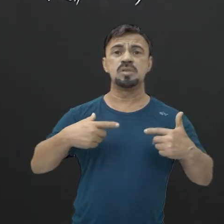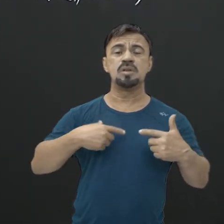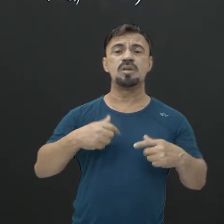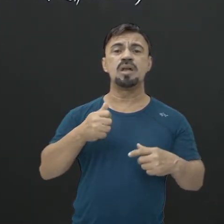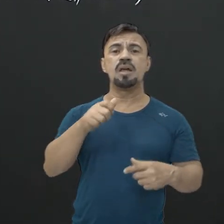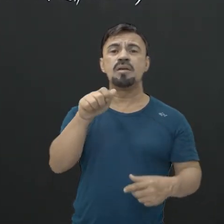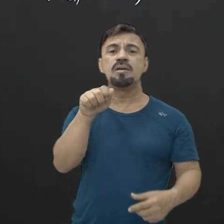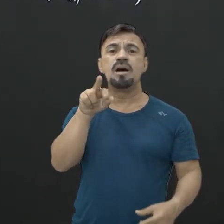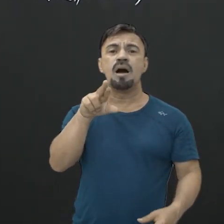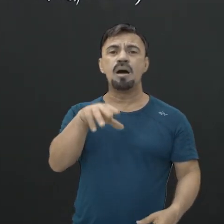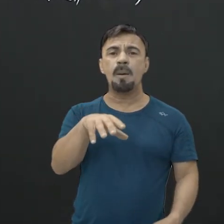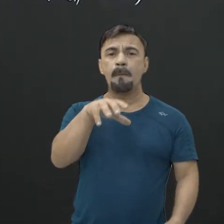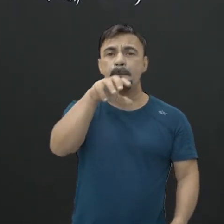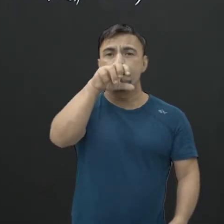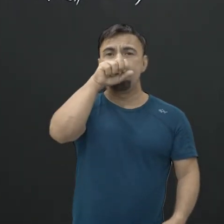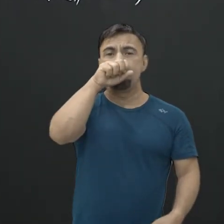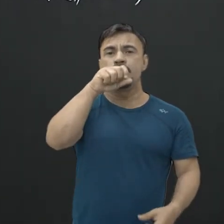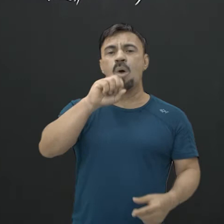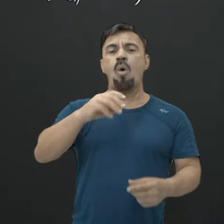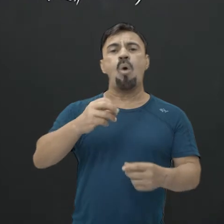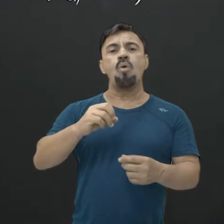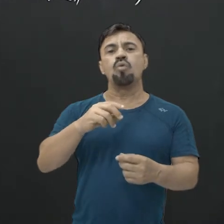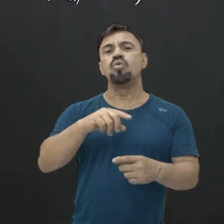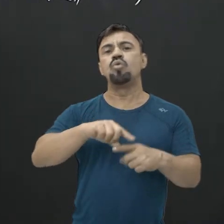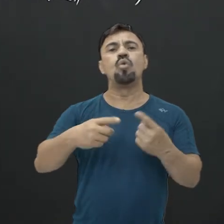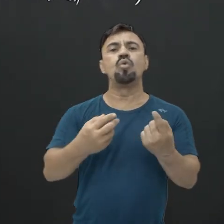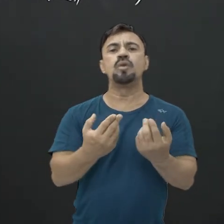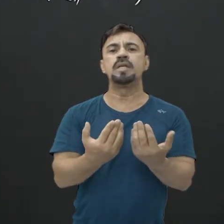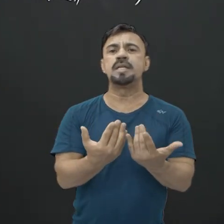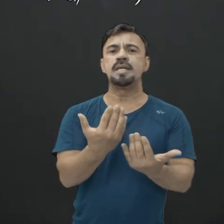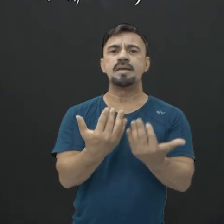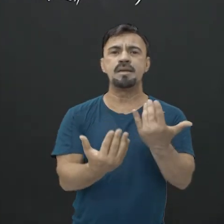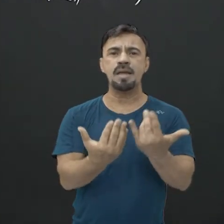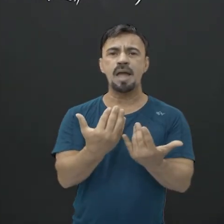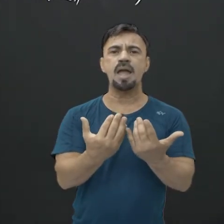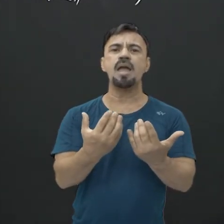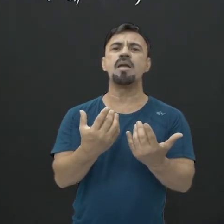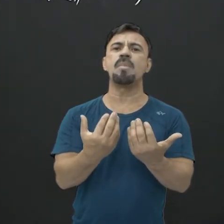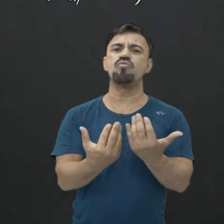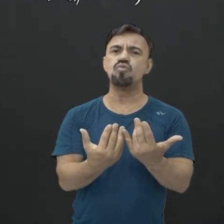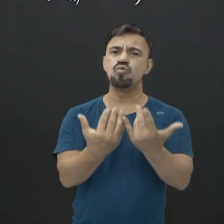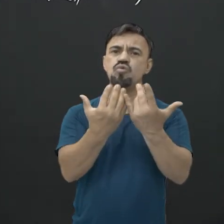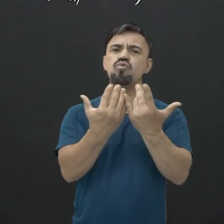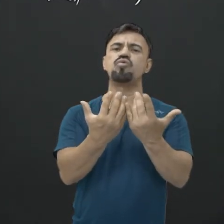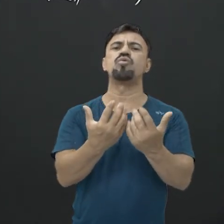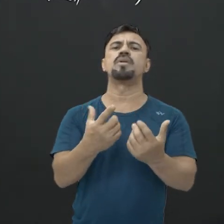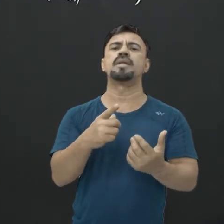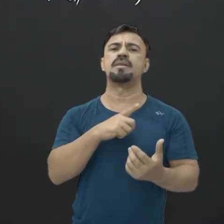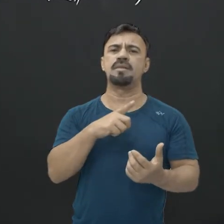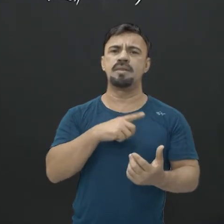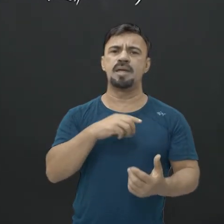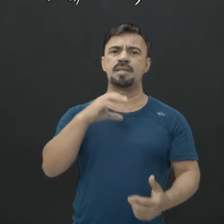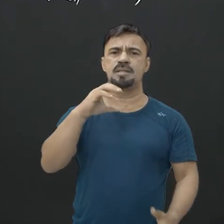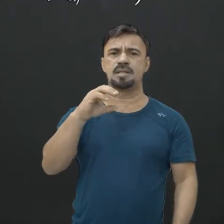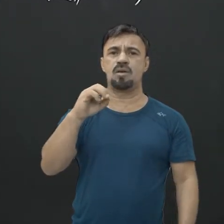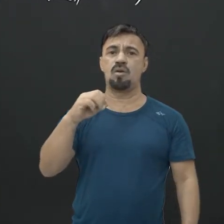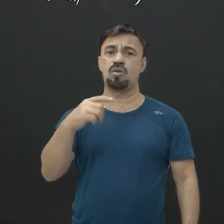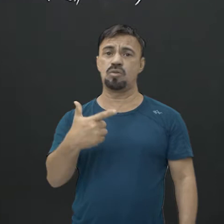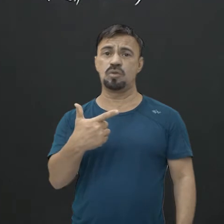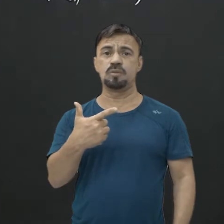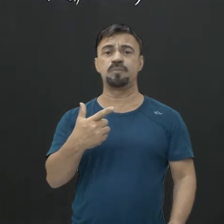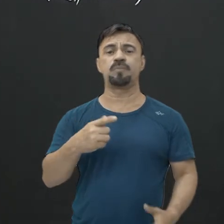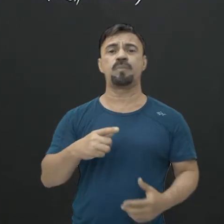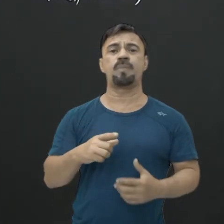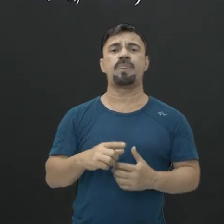respiração, do produto da queima. Tudo que queima libera o CO2. Tudo que entra em combustão, ele libera o CO2. E aí,